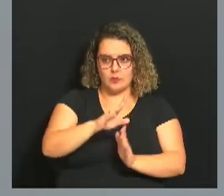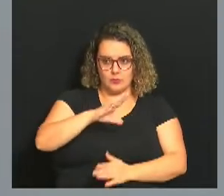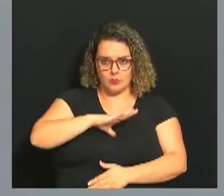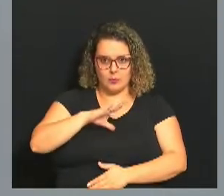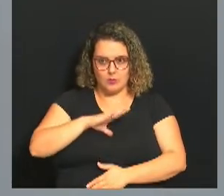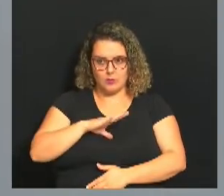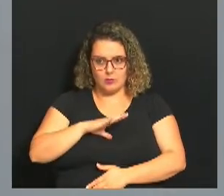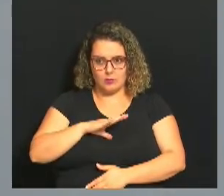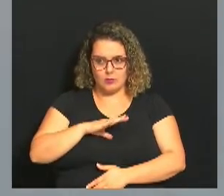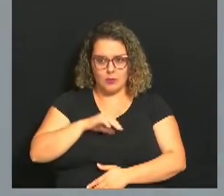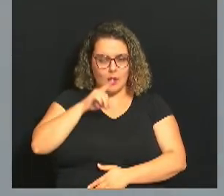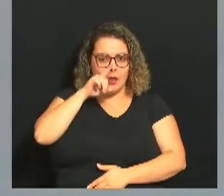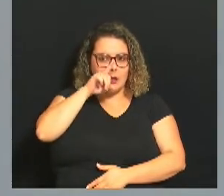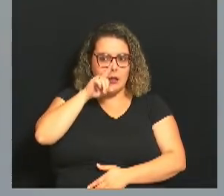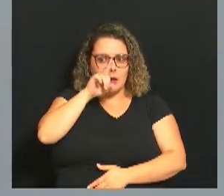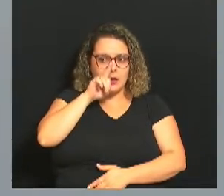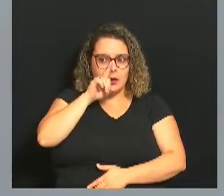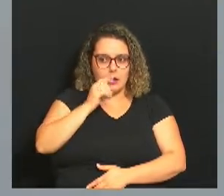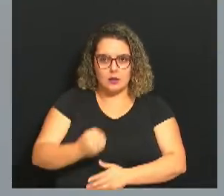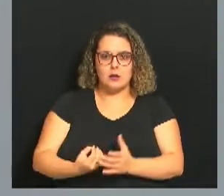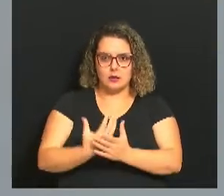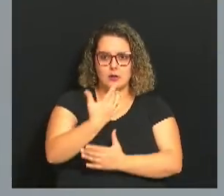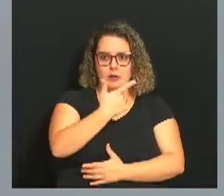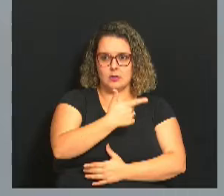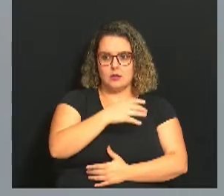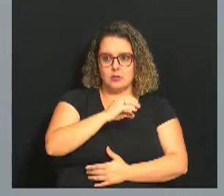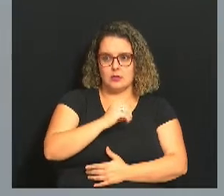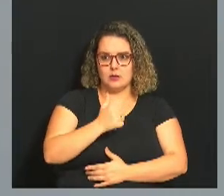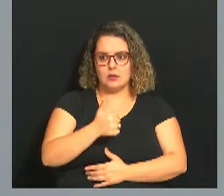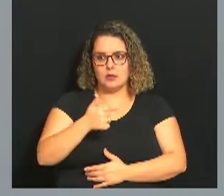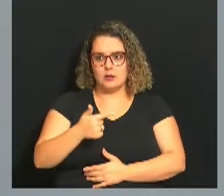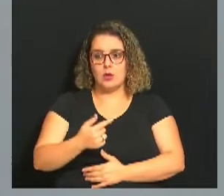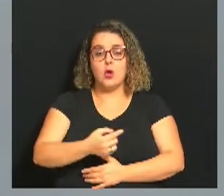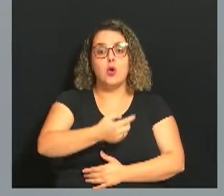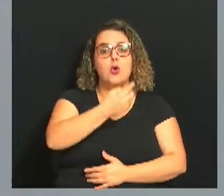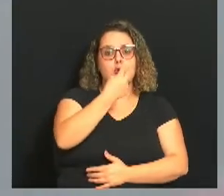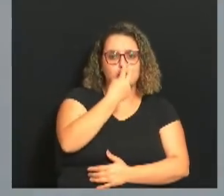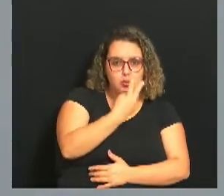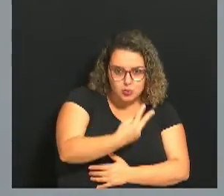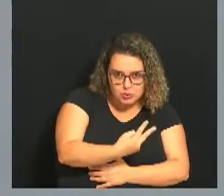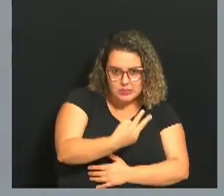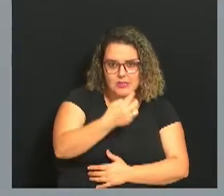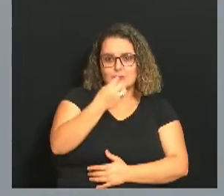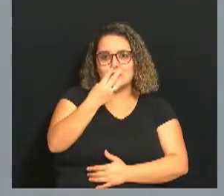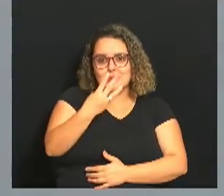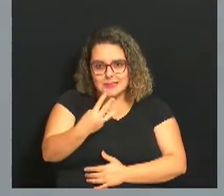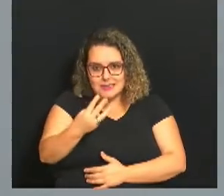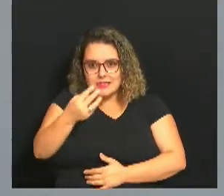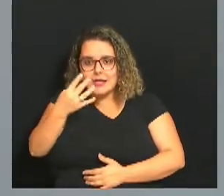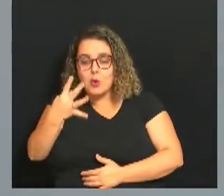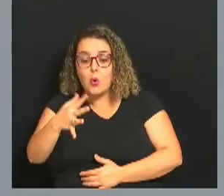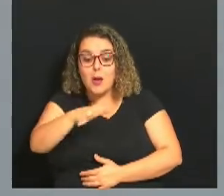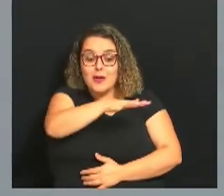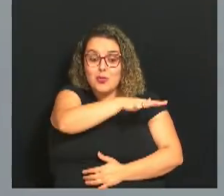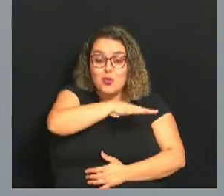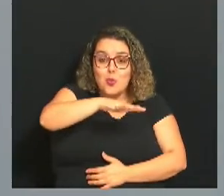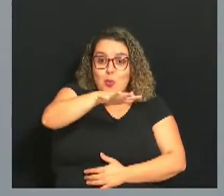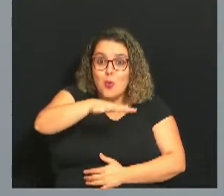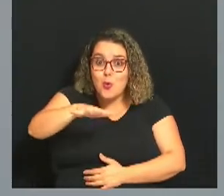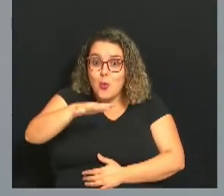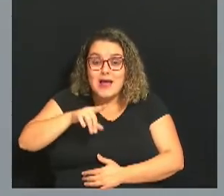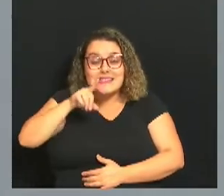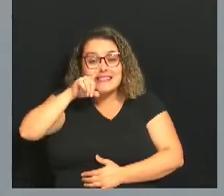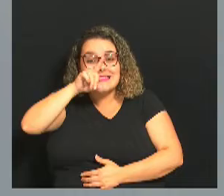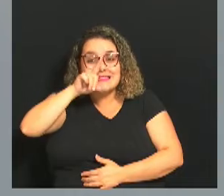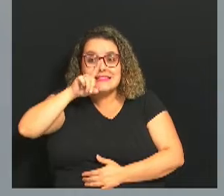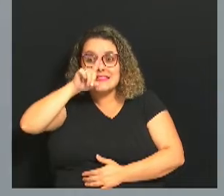foi elaborado em 2017, mapeou 234 áreas. Só para a área que foi atingida em